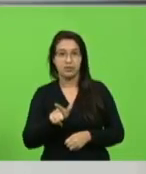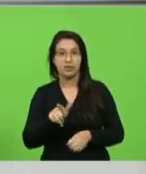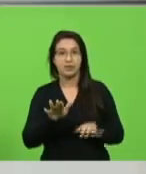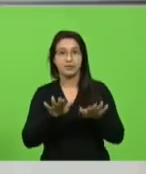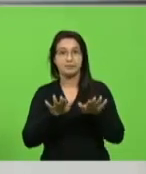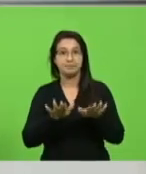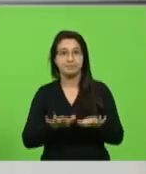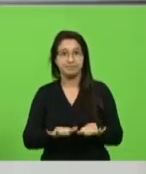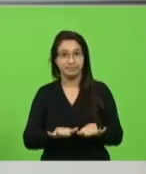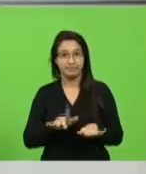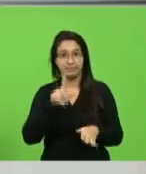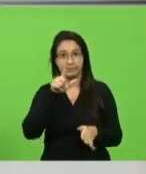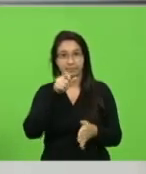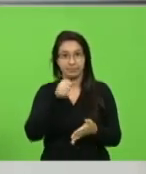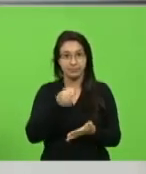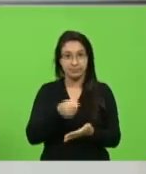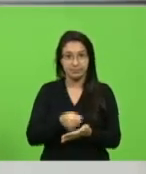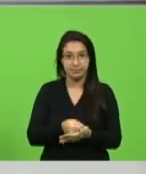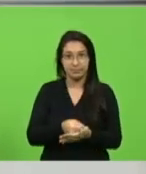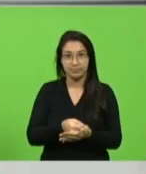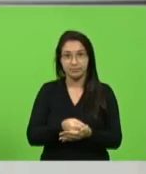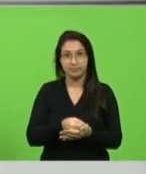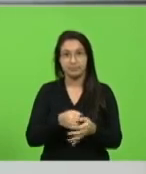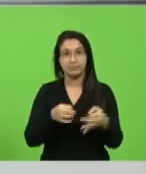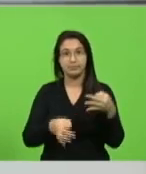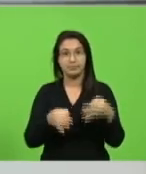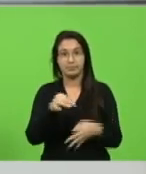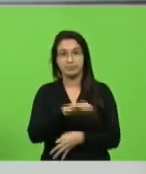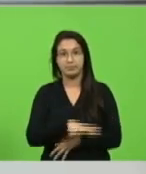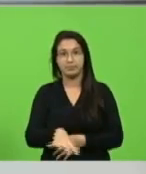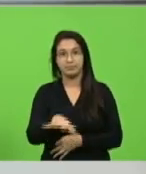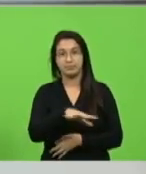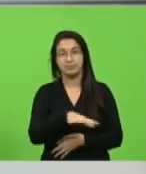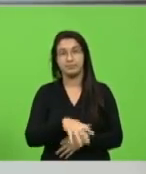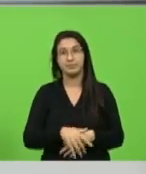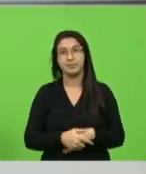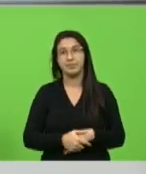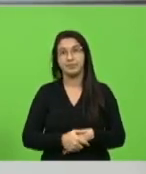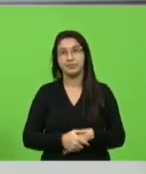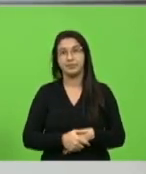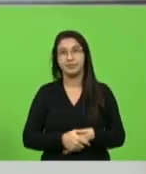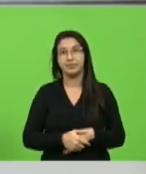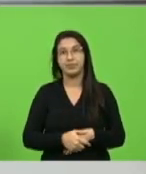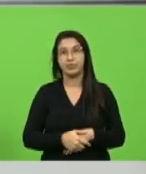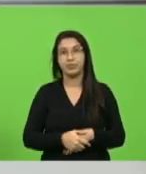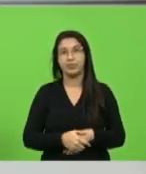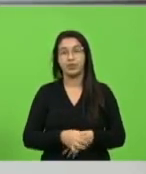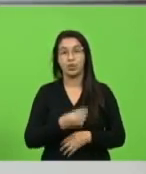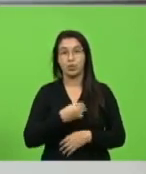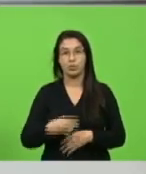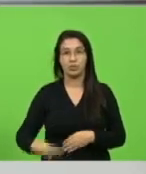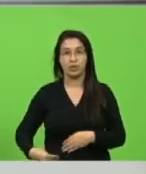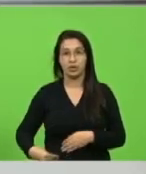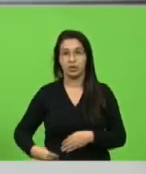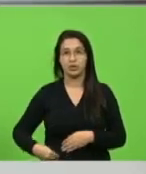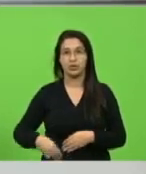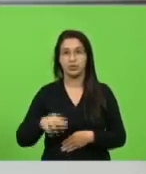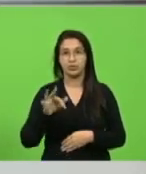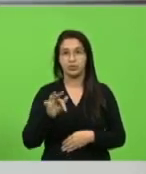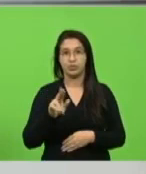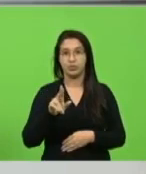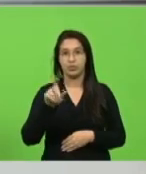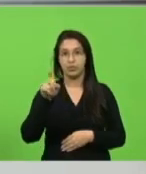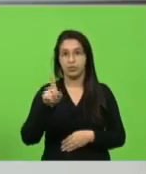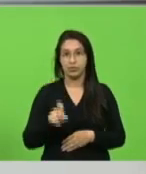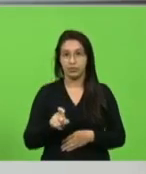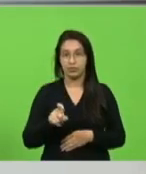e decisiva no juízo. Tanto é assim que o ministro Luiz Fux, ao proferir seu voto no